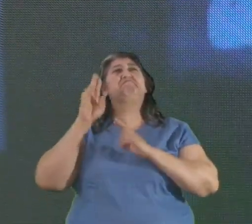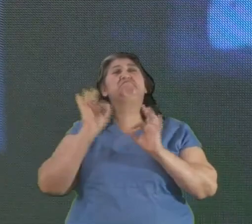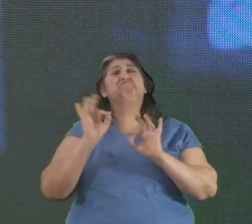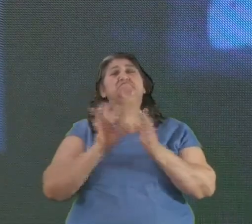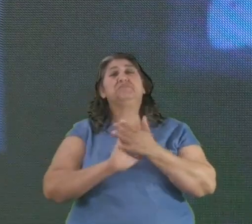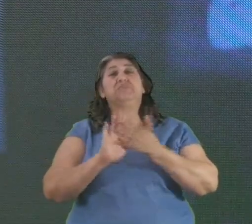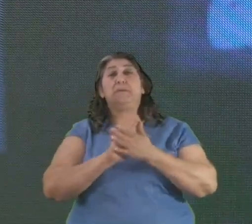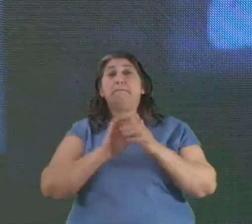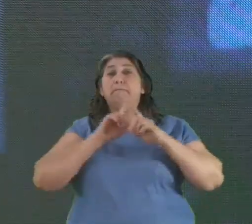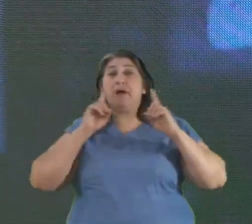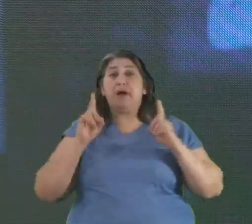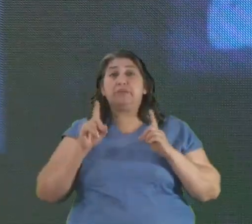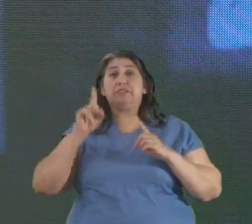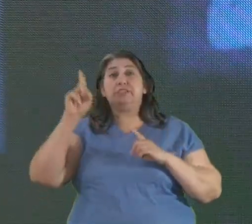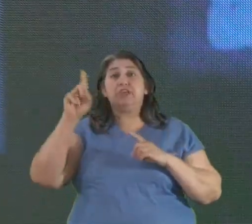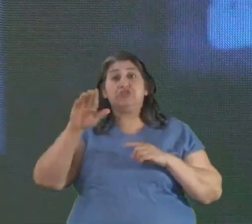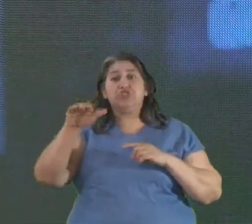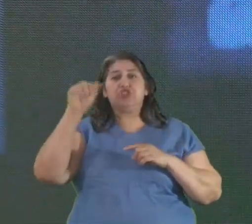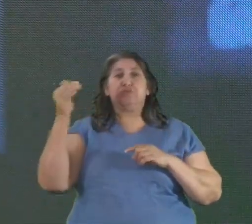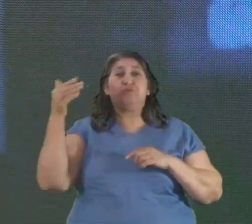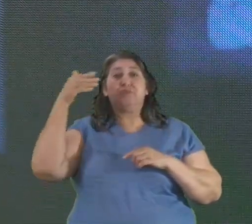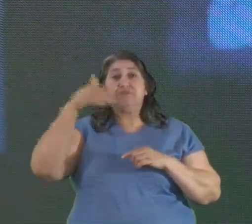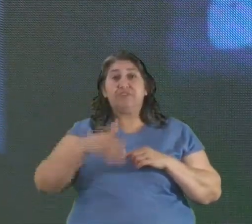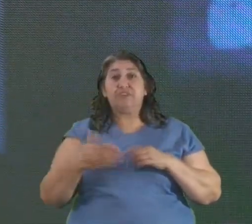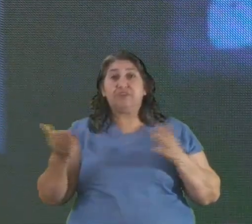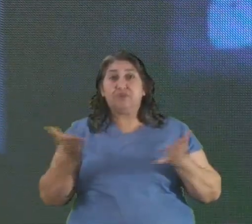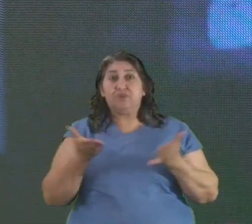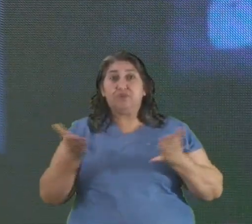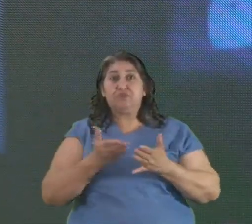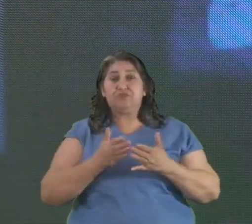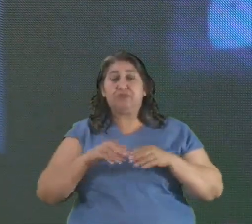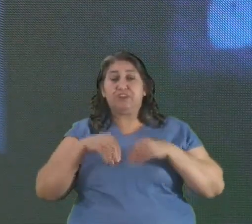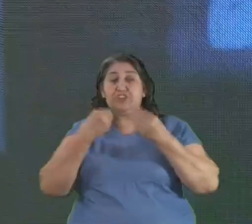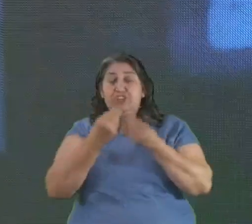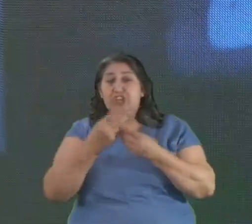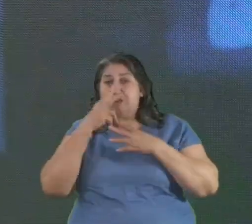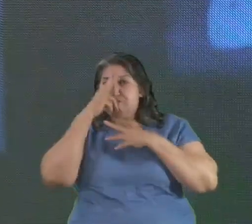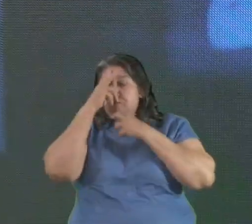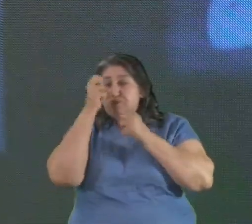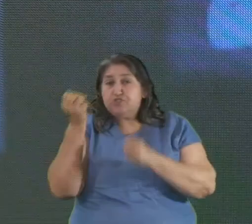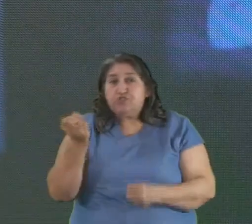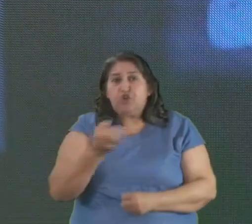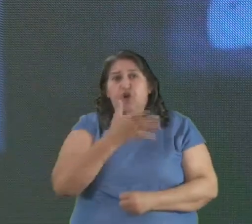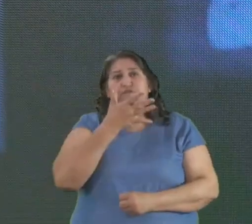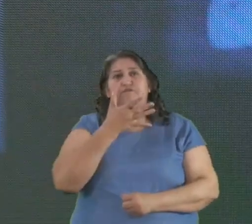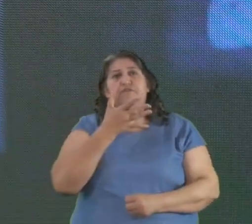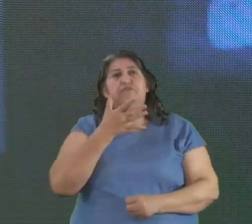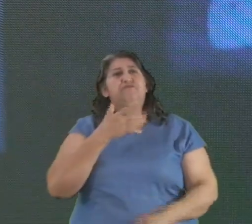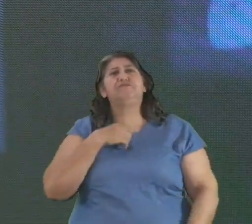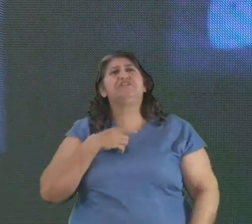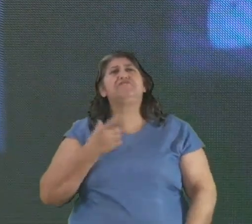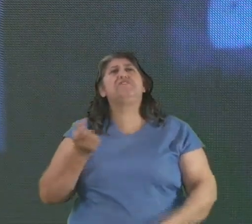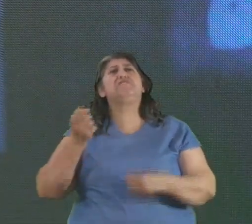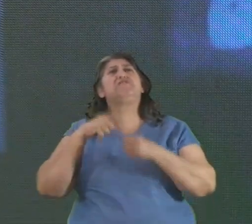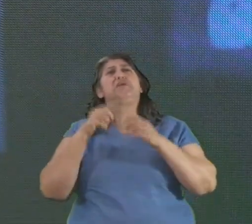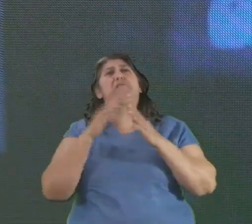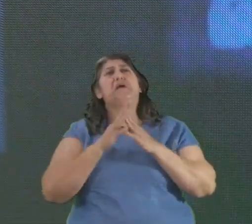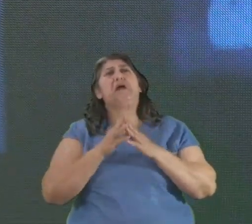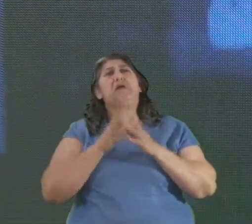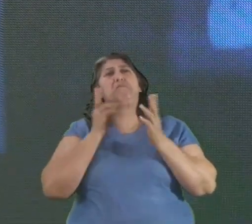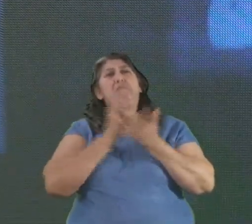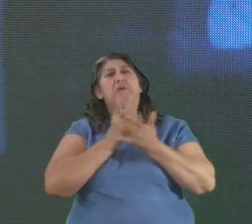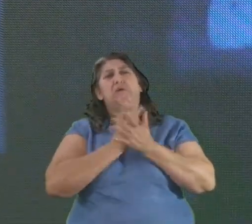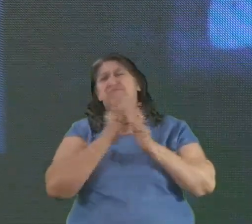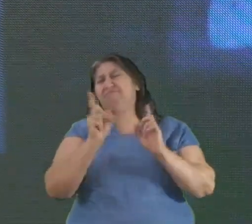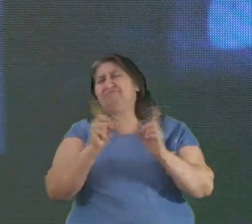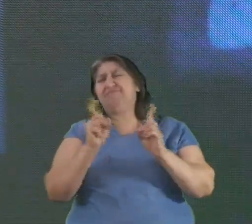noite para renovar as suas forças. Você não vai sair daqui do jeito que você entrou. Você não